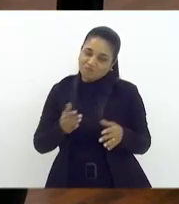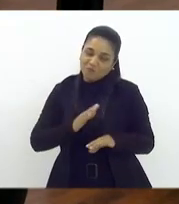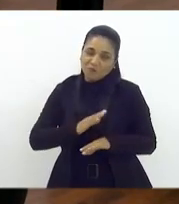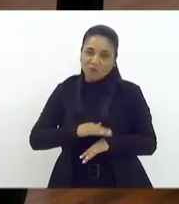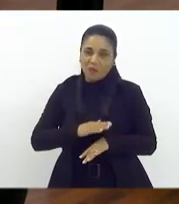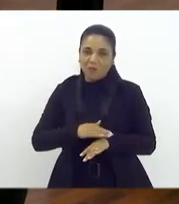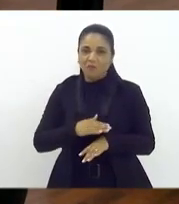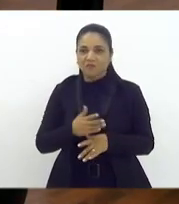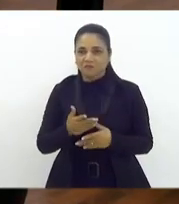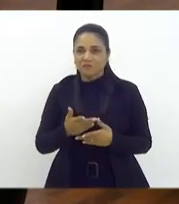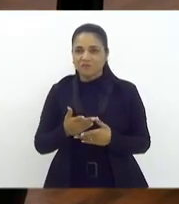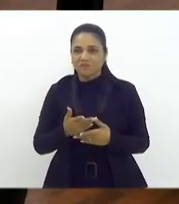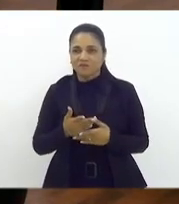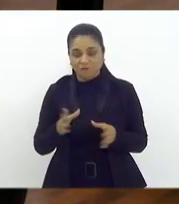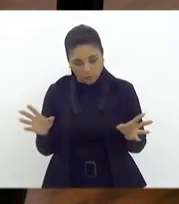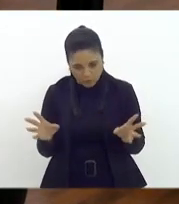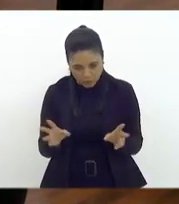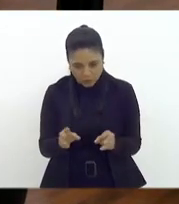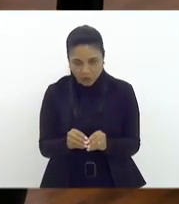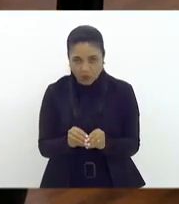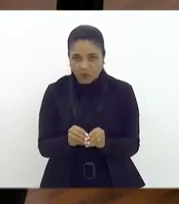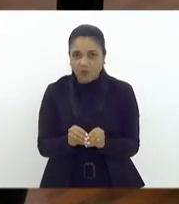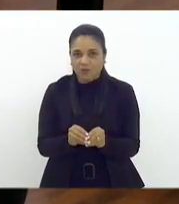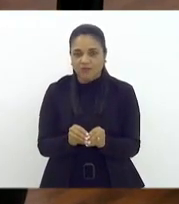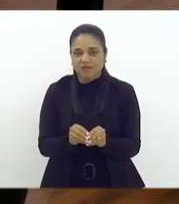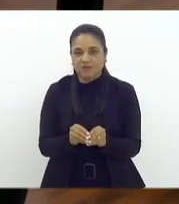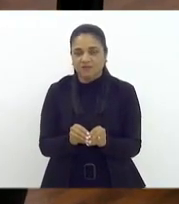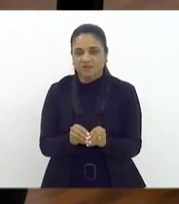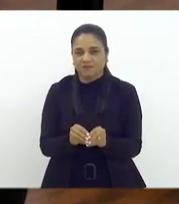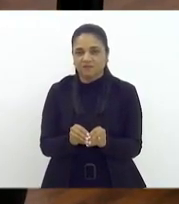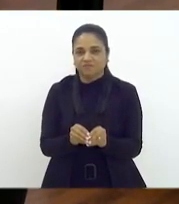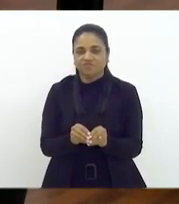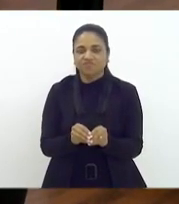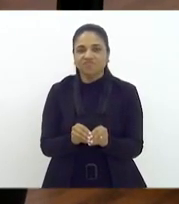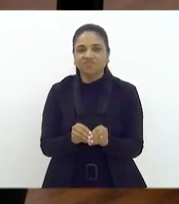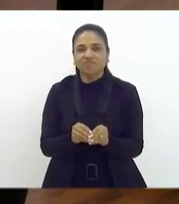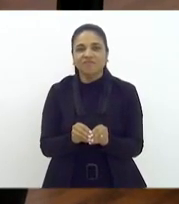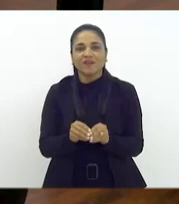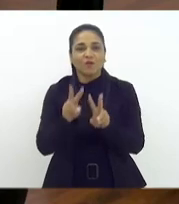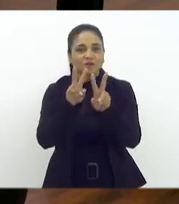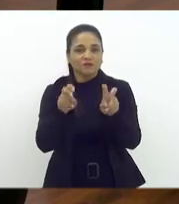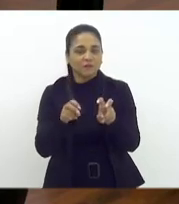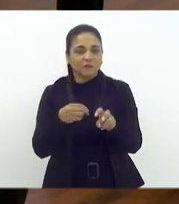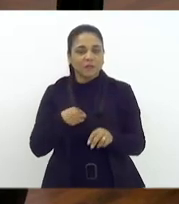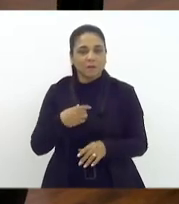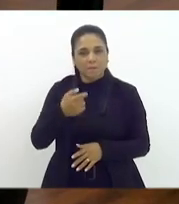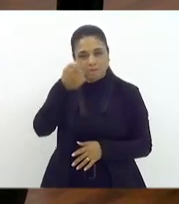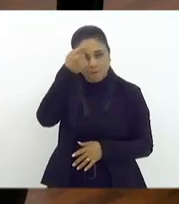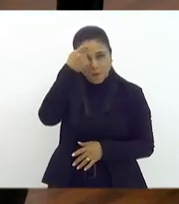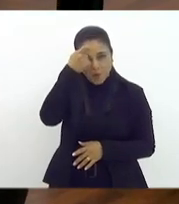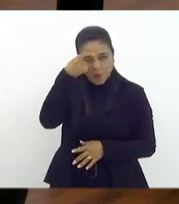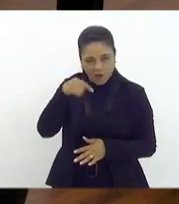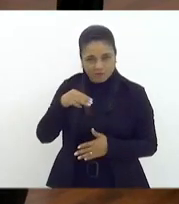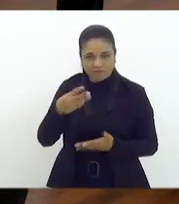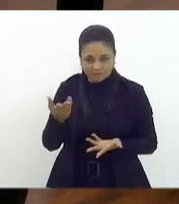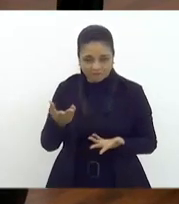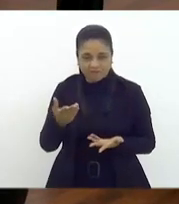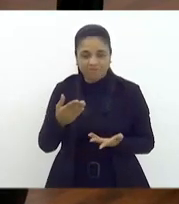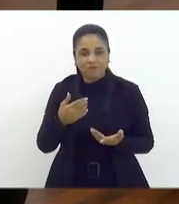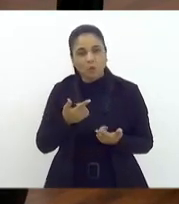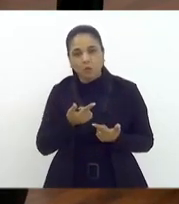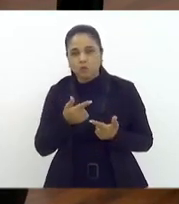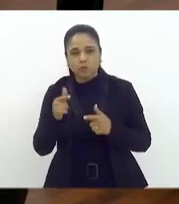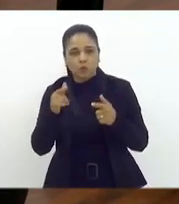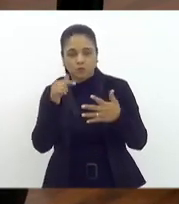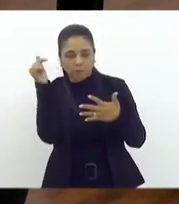eu só vou então concluir essa questão da memória porque eu acho que as outras aspectos agora a sério os